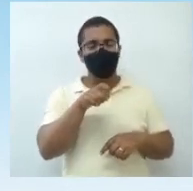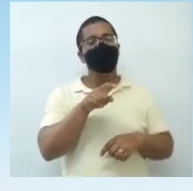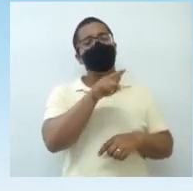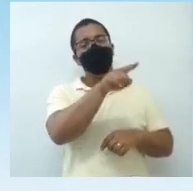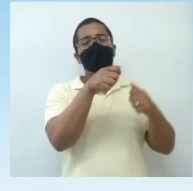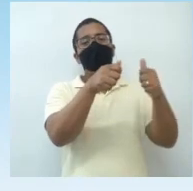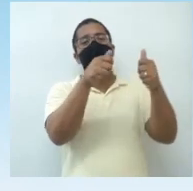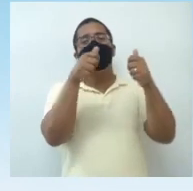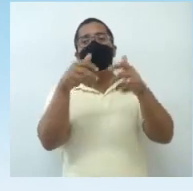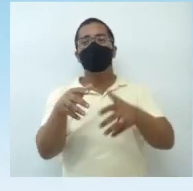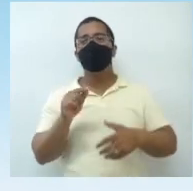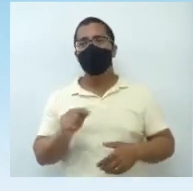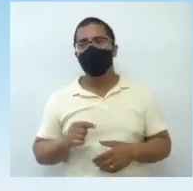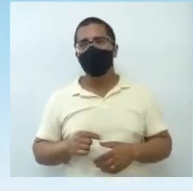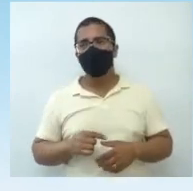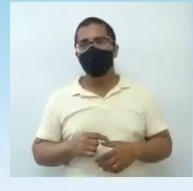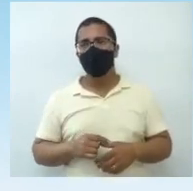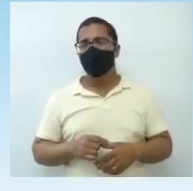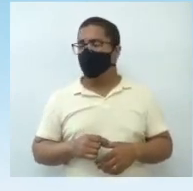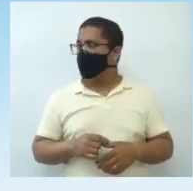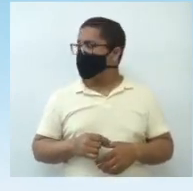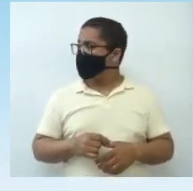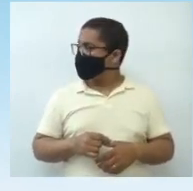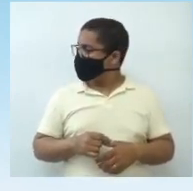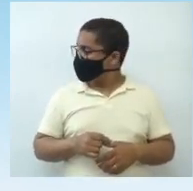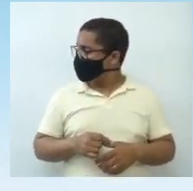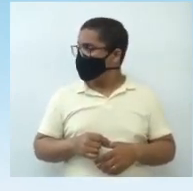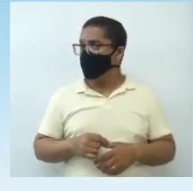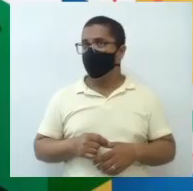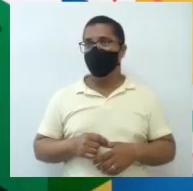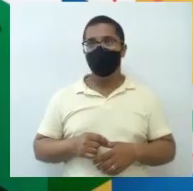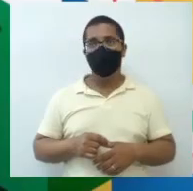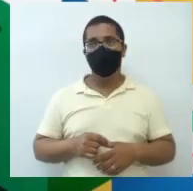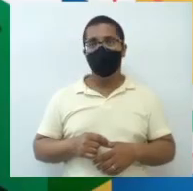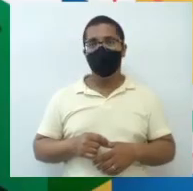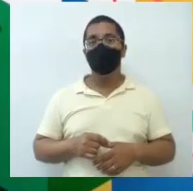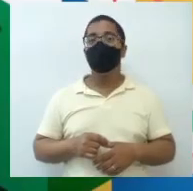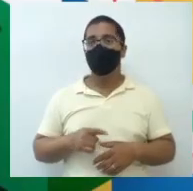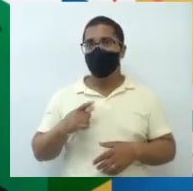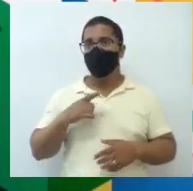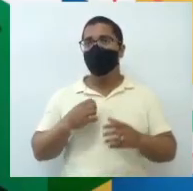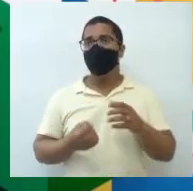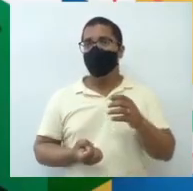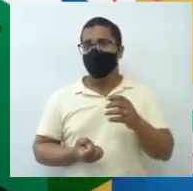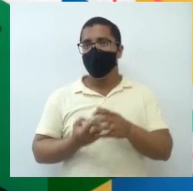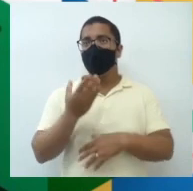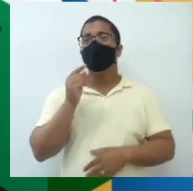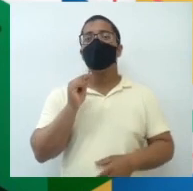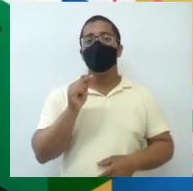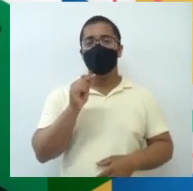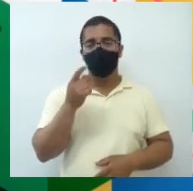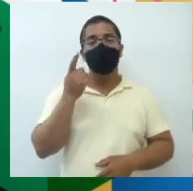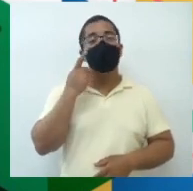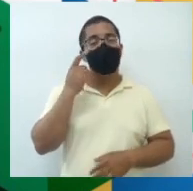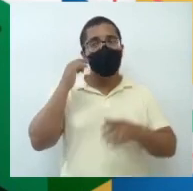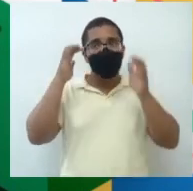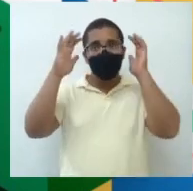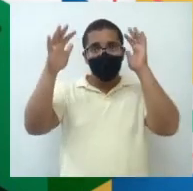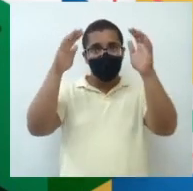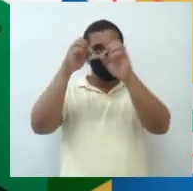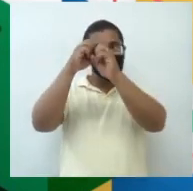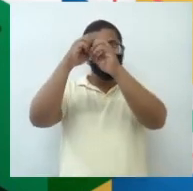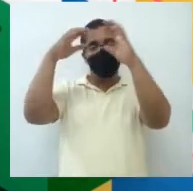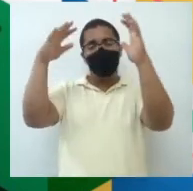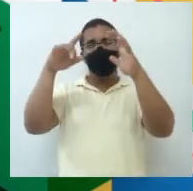o pensamento desse de formou essa questão aqui eles pensavam da seguinte maneira